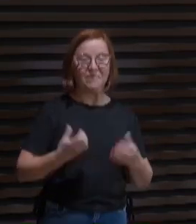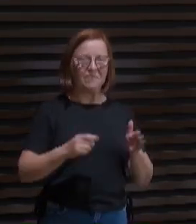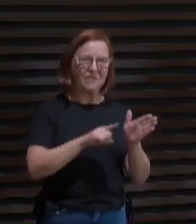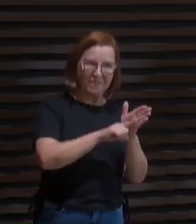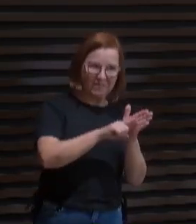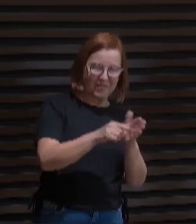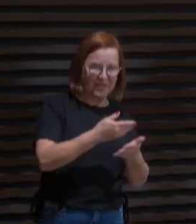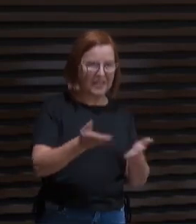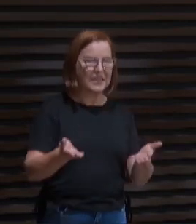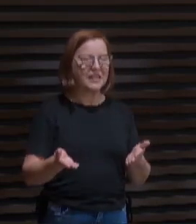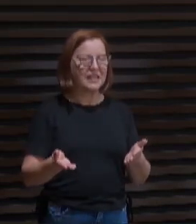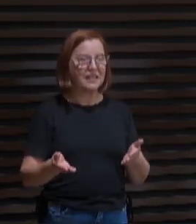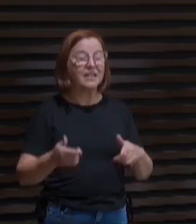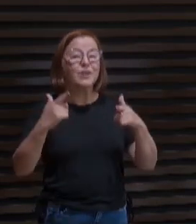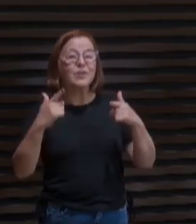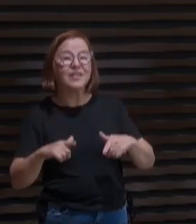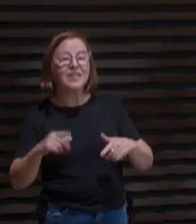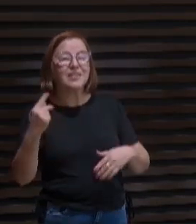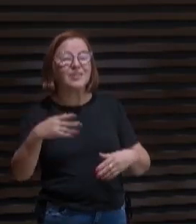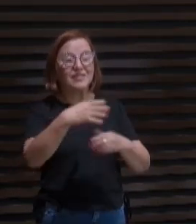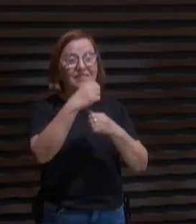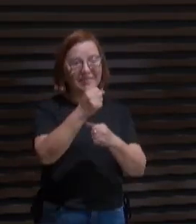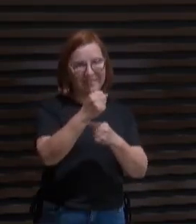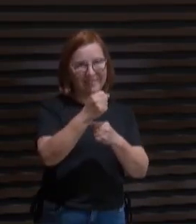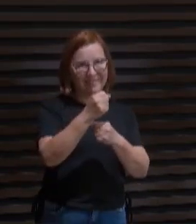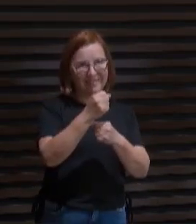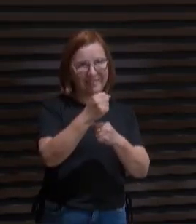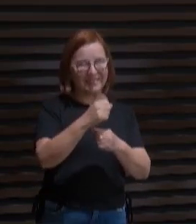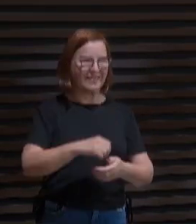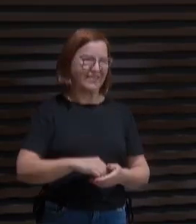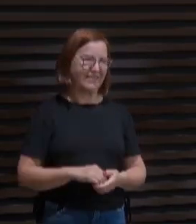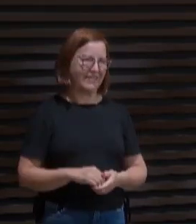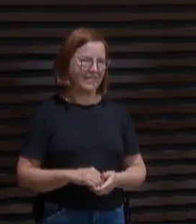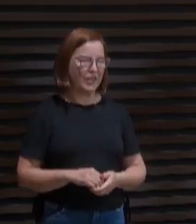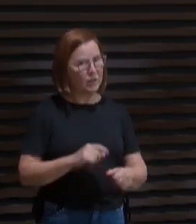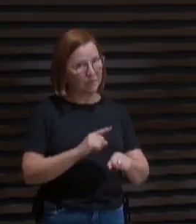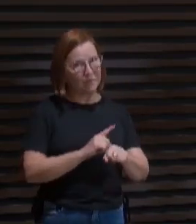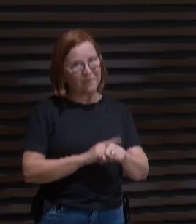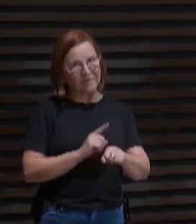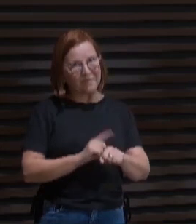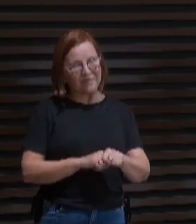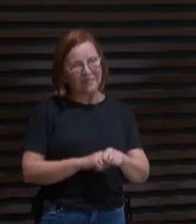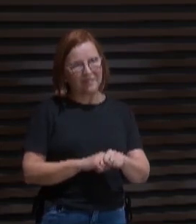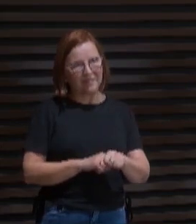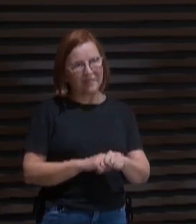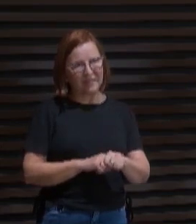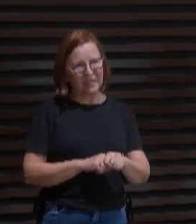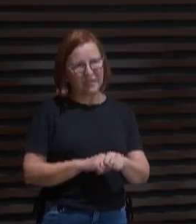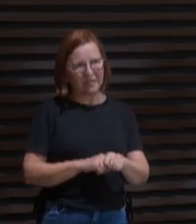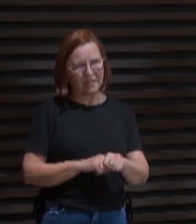nessa noite: onde está a sua fortaleza? Nos momentos de dificuldade,